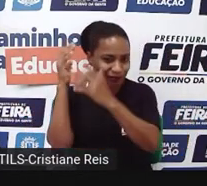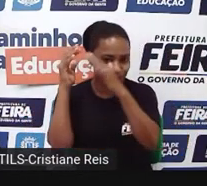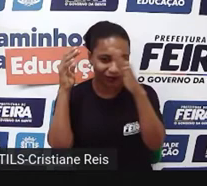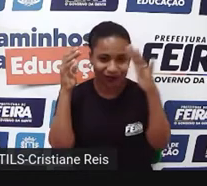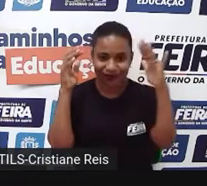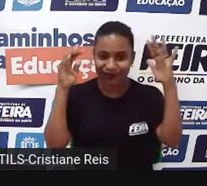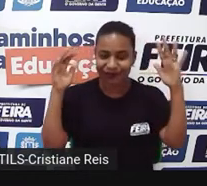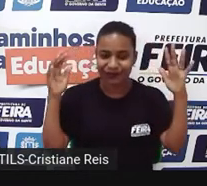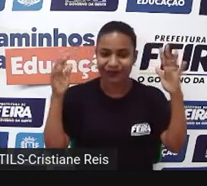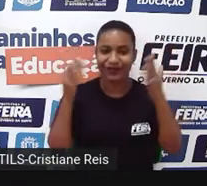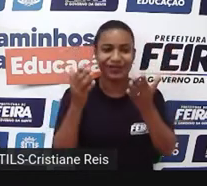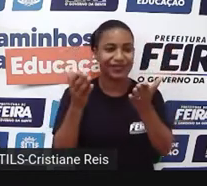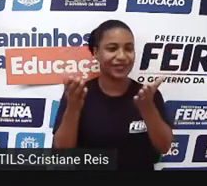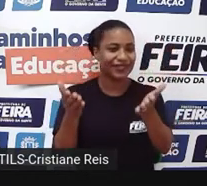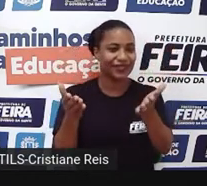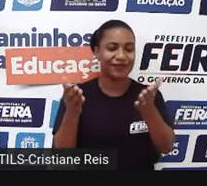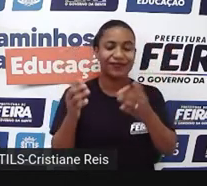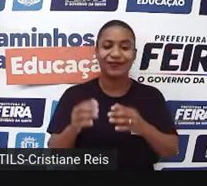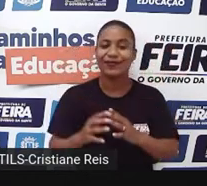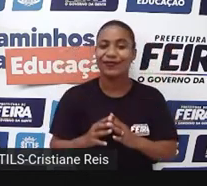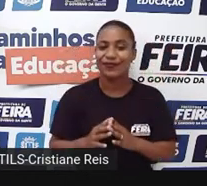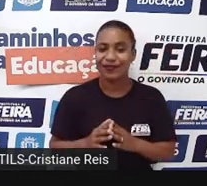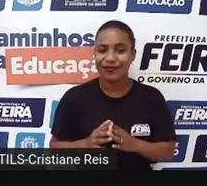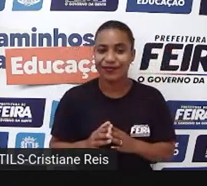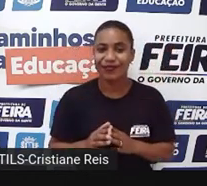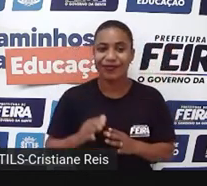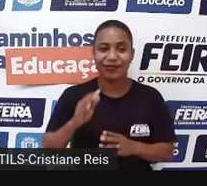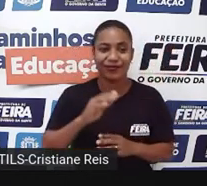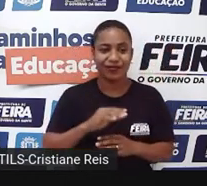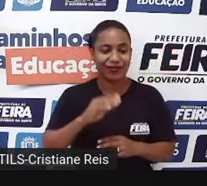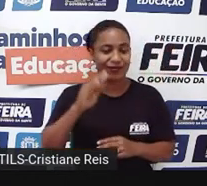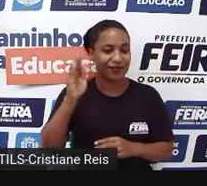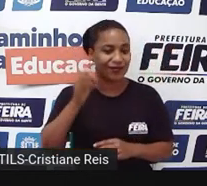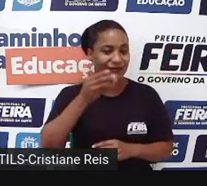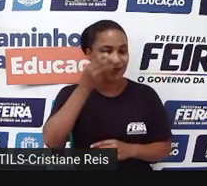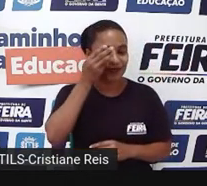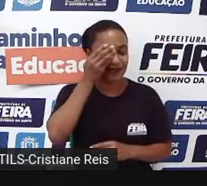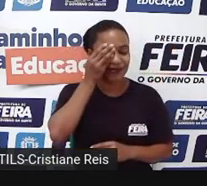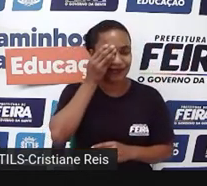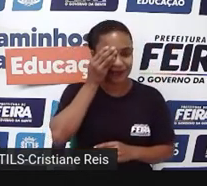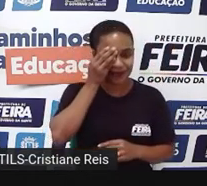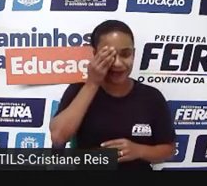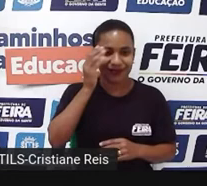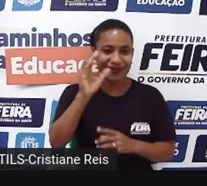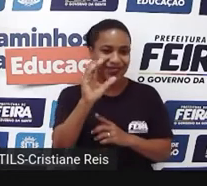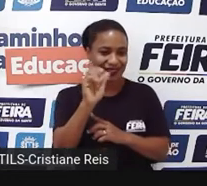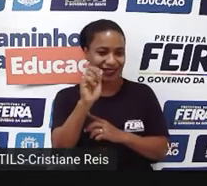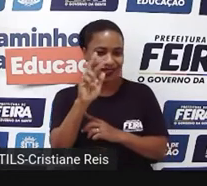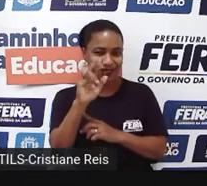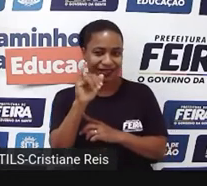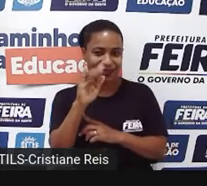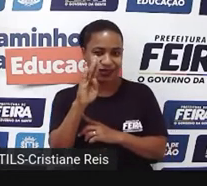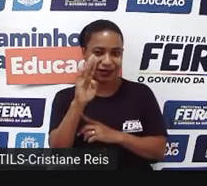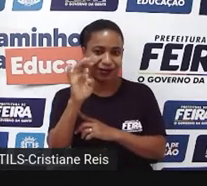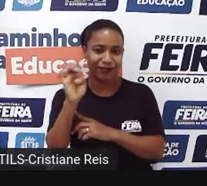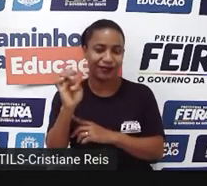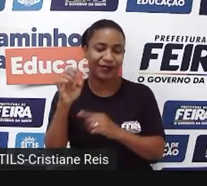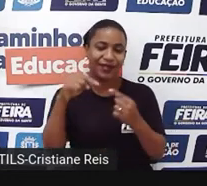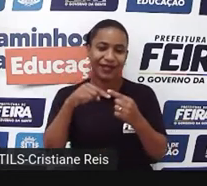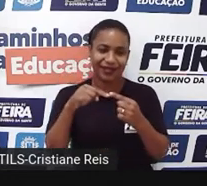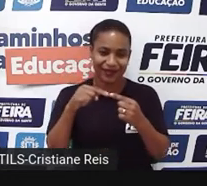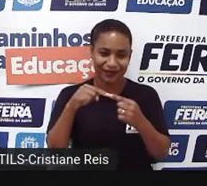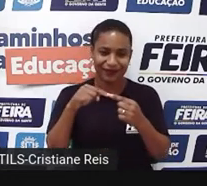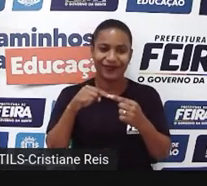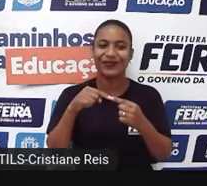exemplo, este filme que nós chamamos de Pirates of Caribbean. Here?